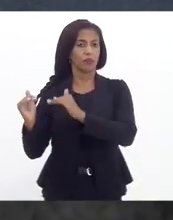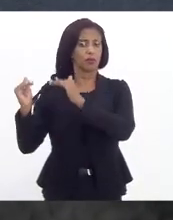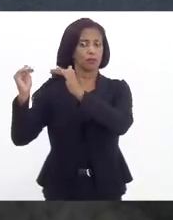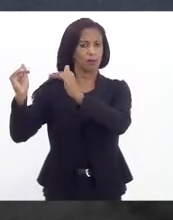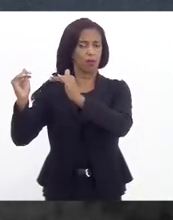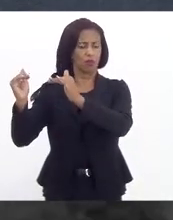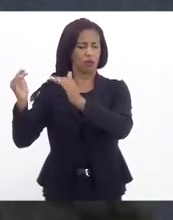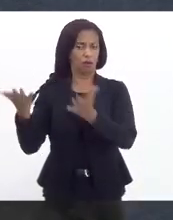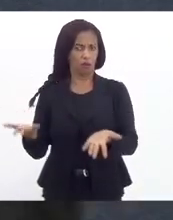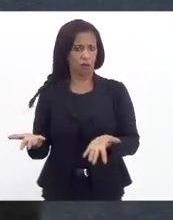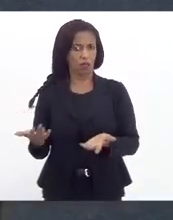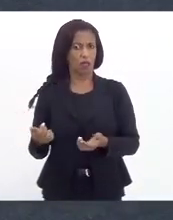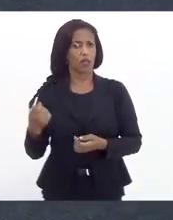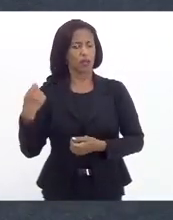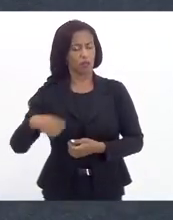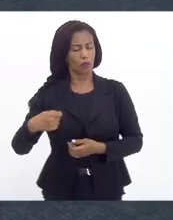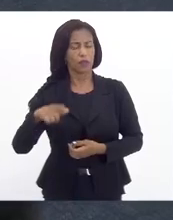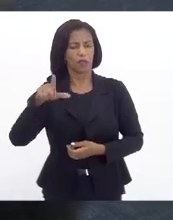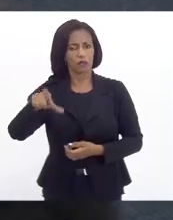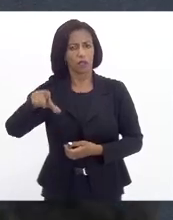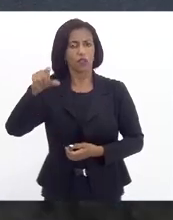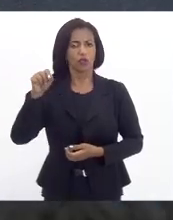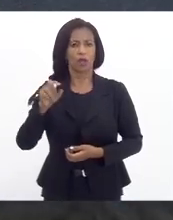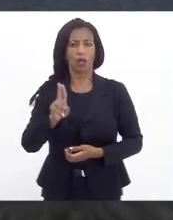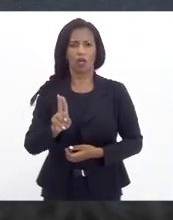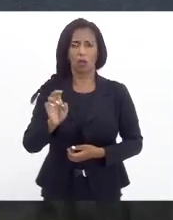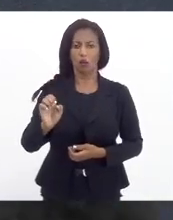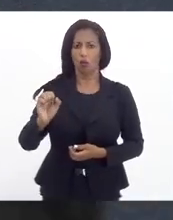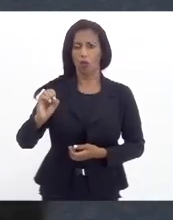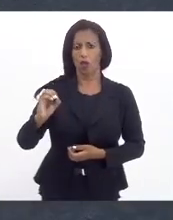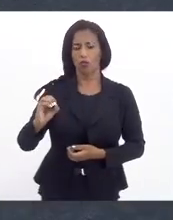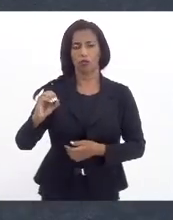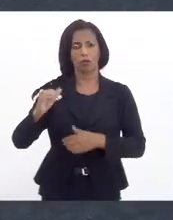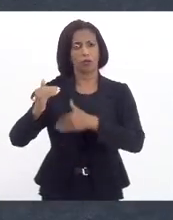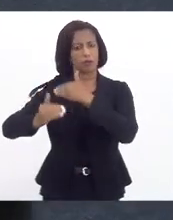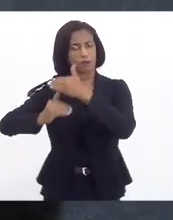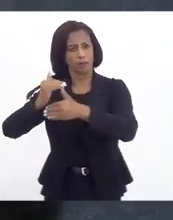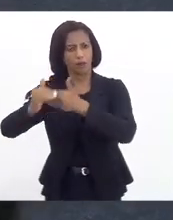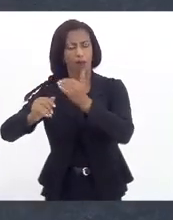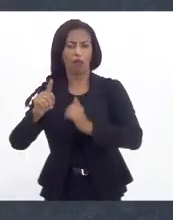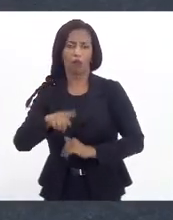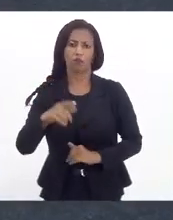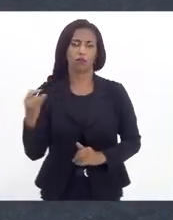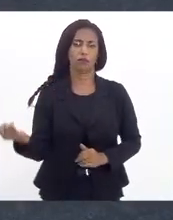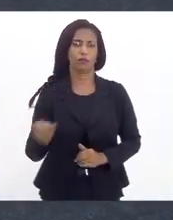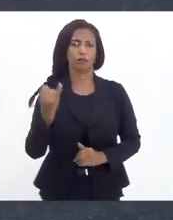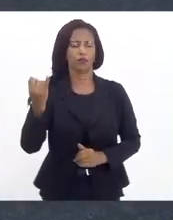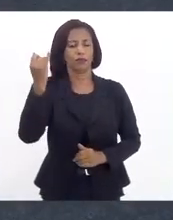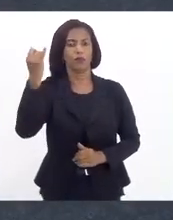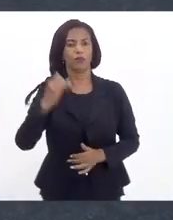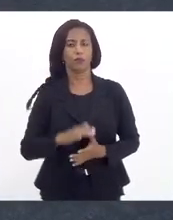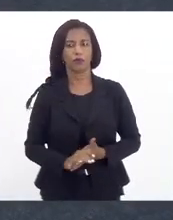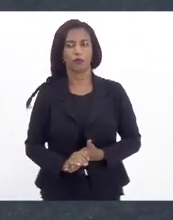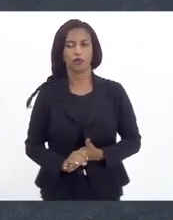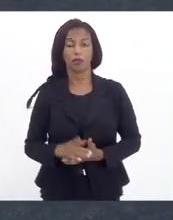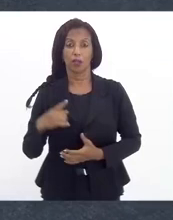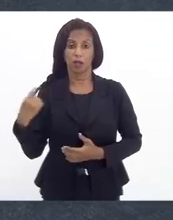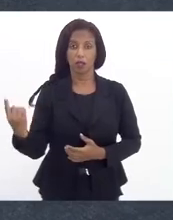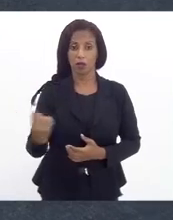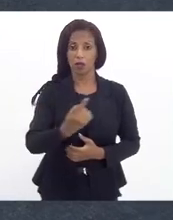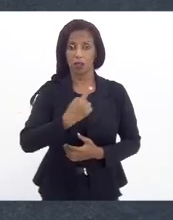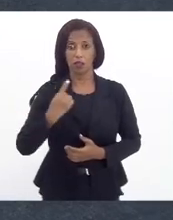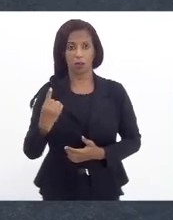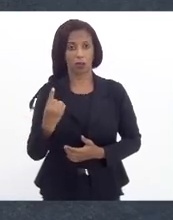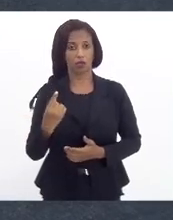Então, colocar e destacar a UESO nesse processo é algo importante e fundamental, e nós